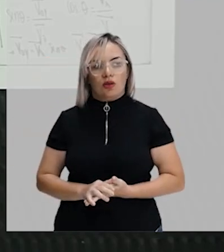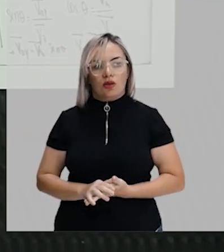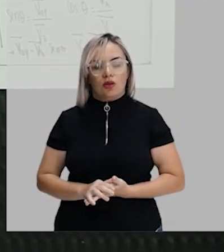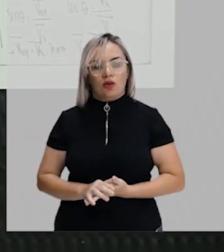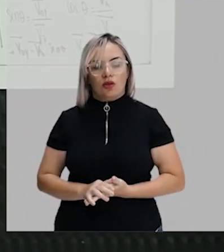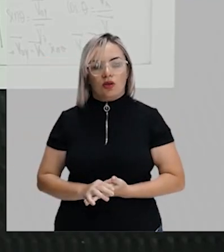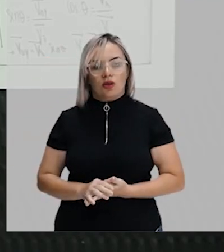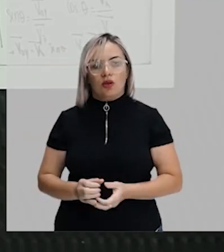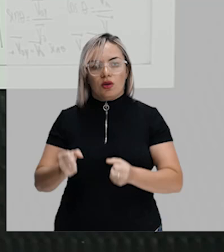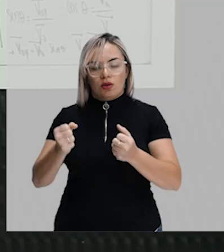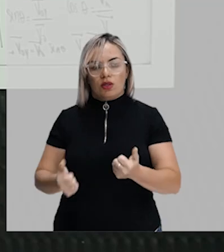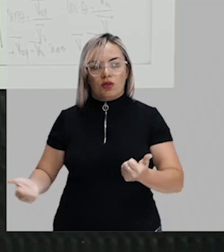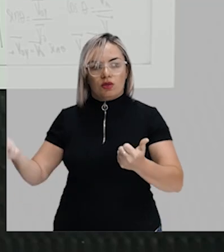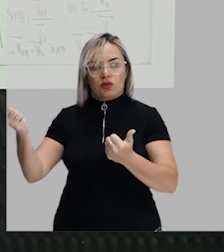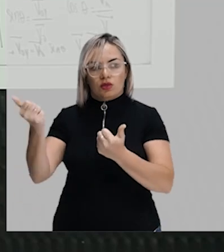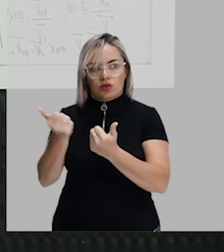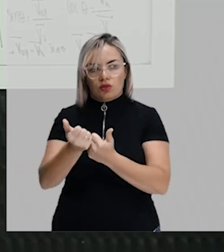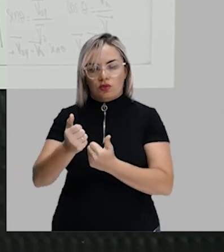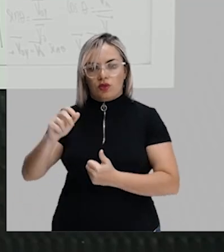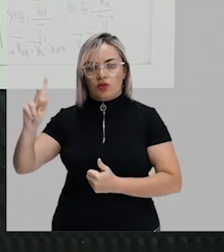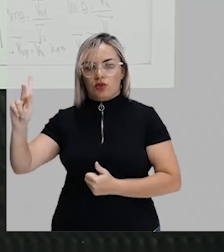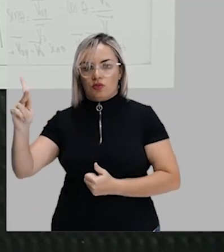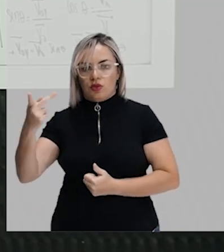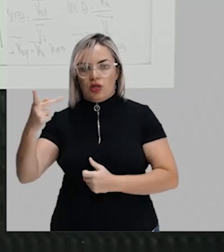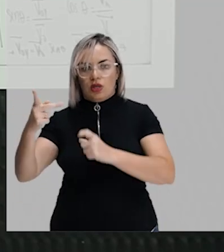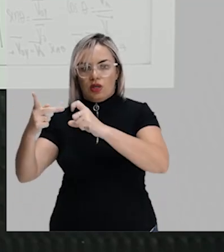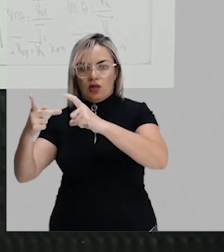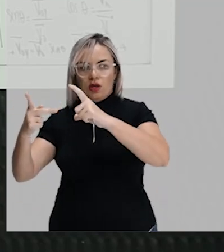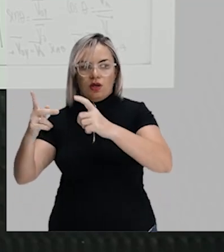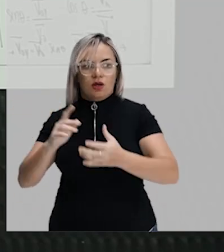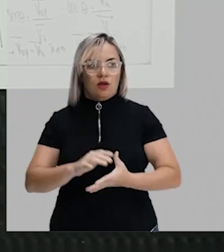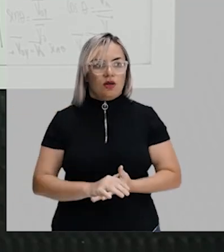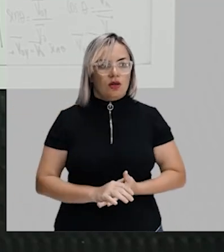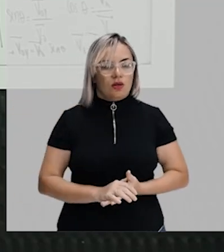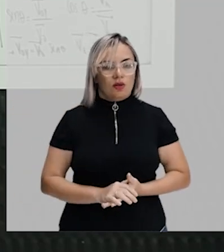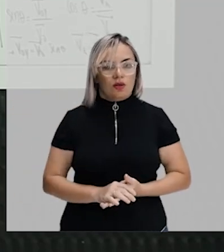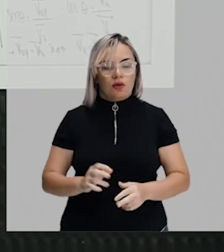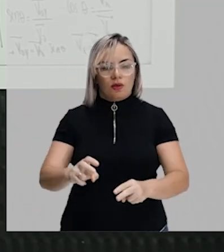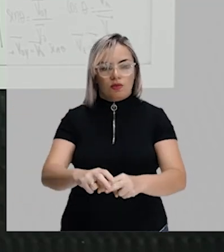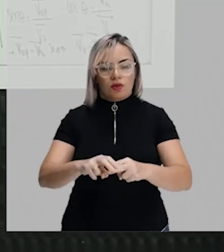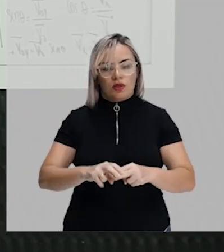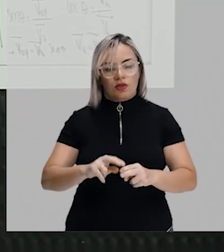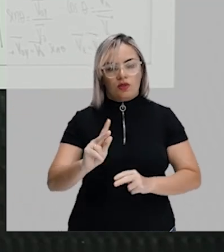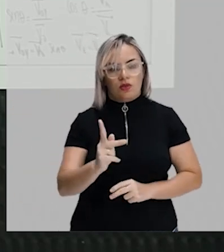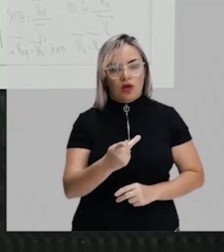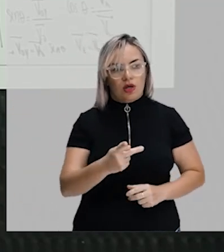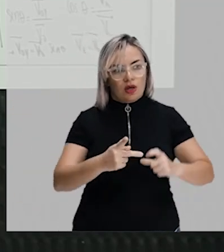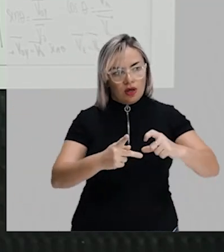Então, o h, ele vai ser o VOY sobre